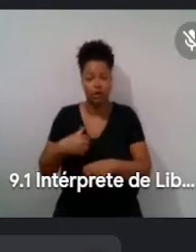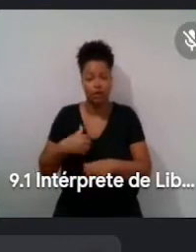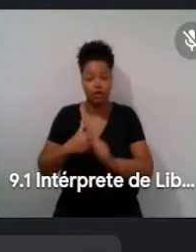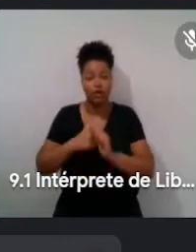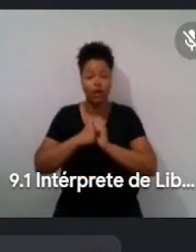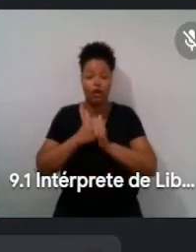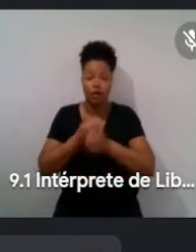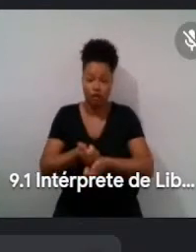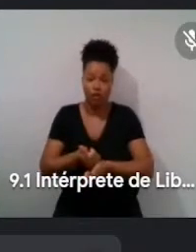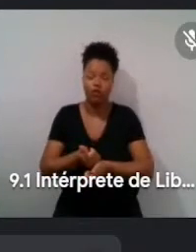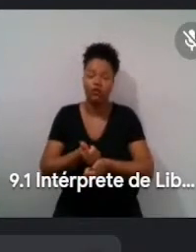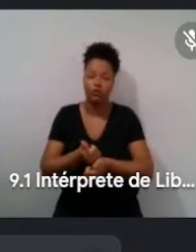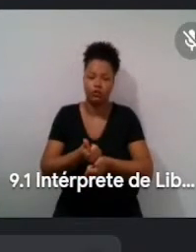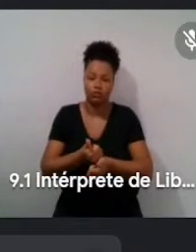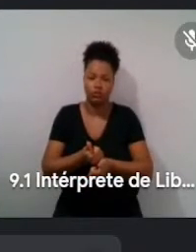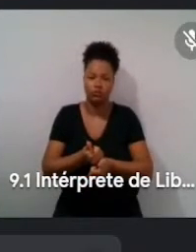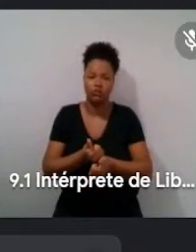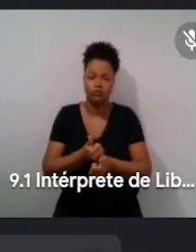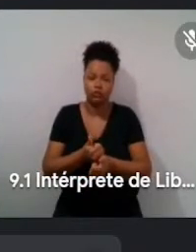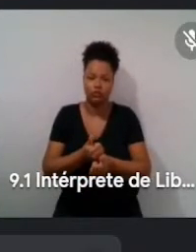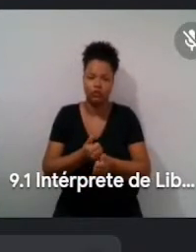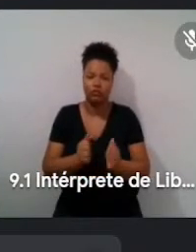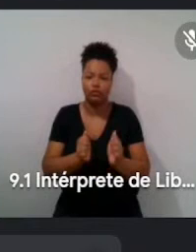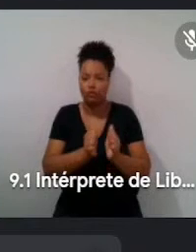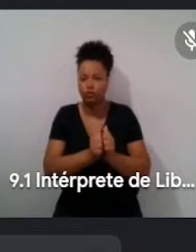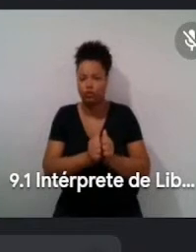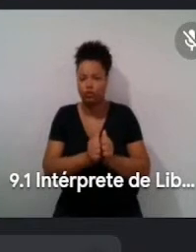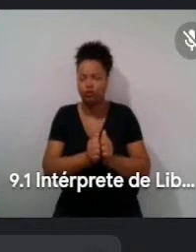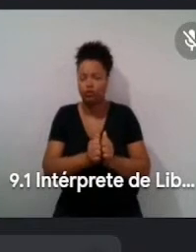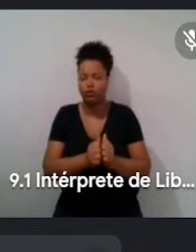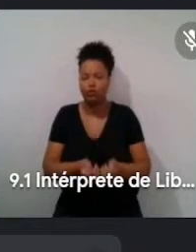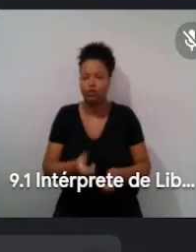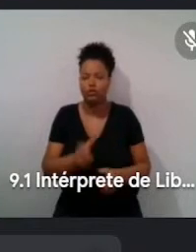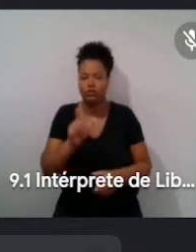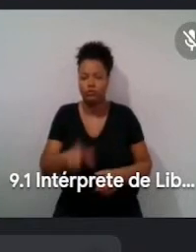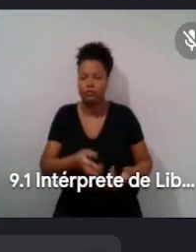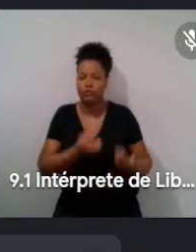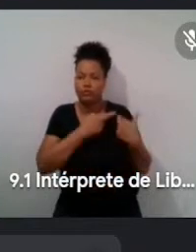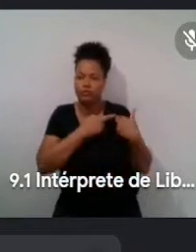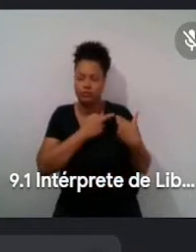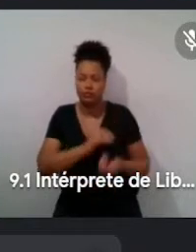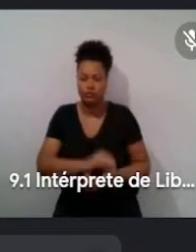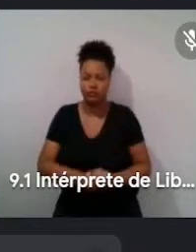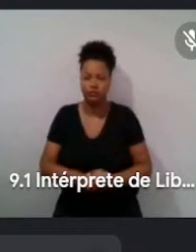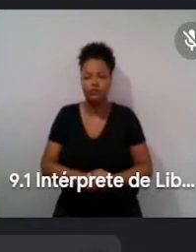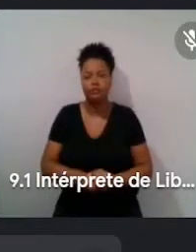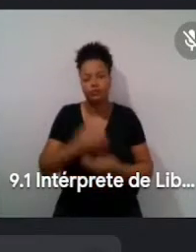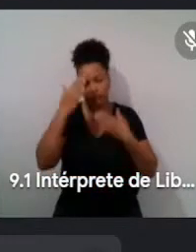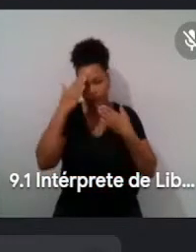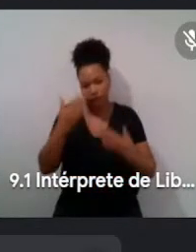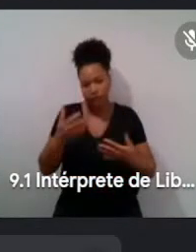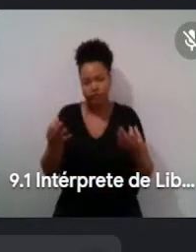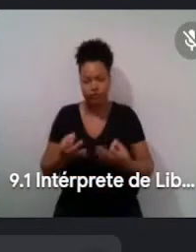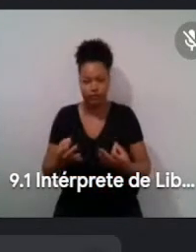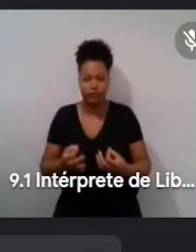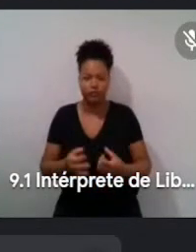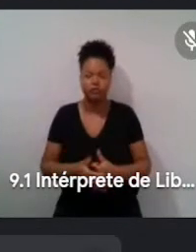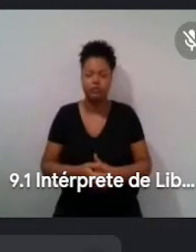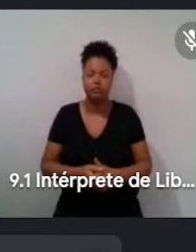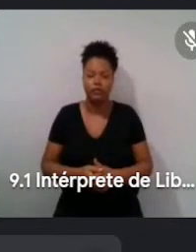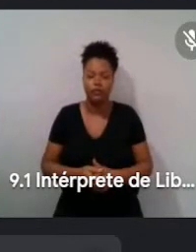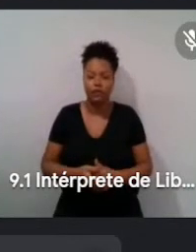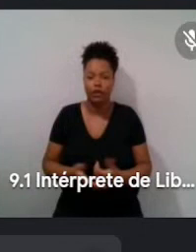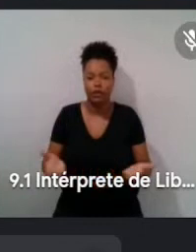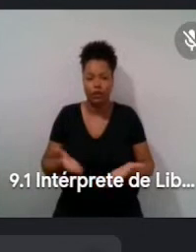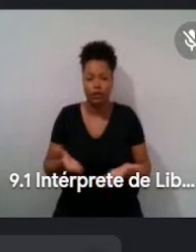na integralidade o relator. Perfeito, agradeço a senhora, doutora Delícia, e consulta aqui o doutor